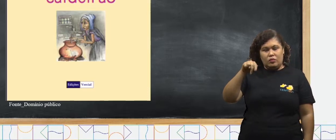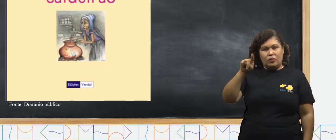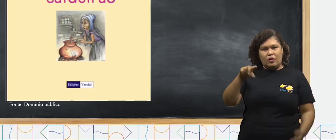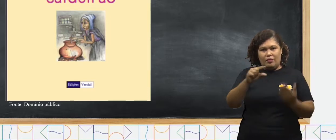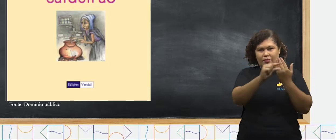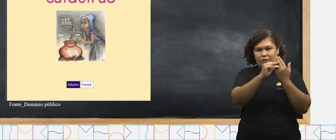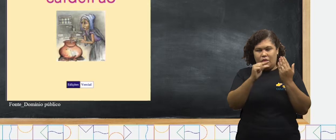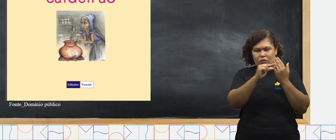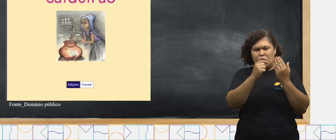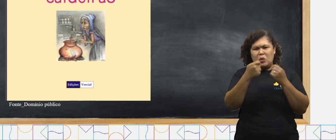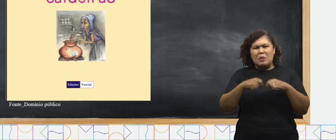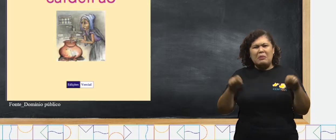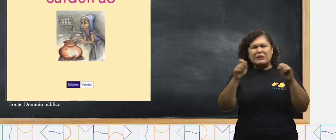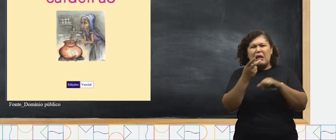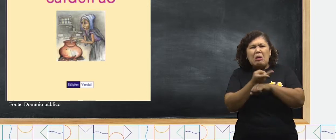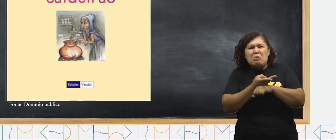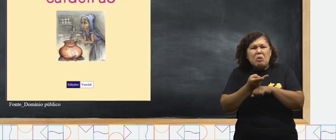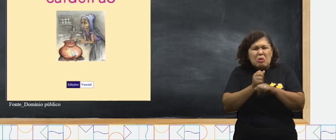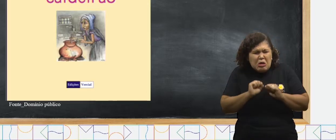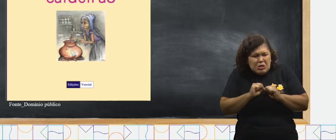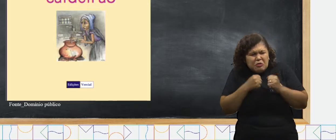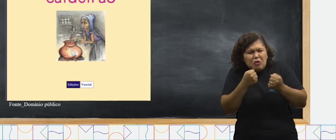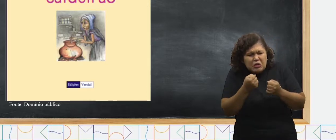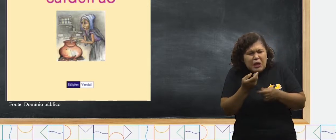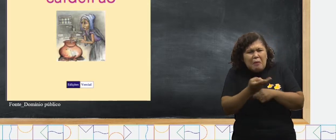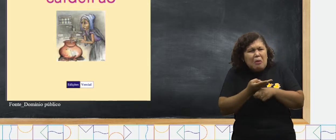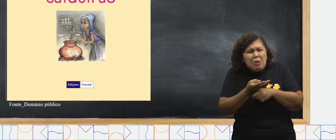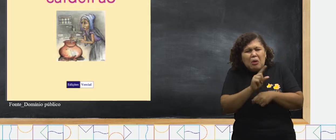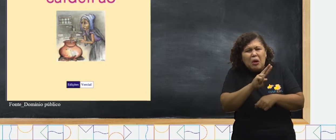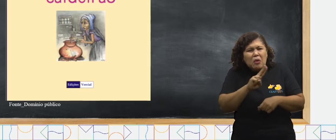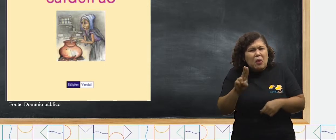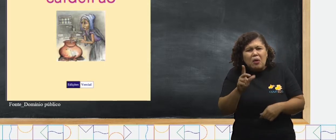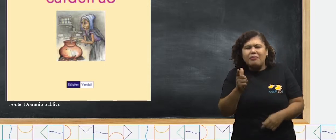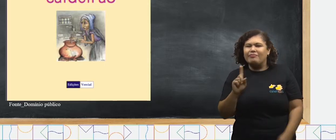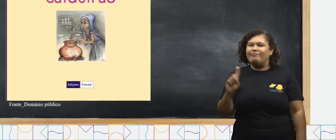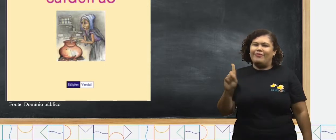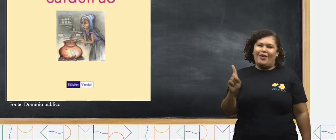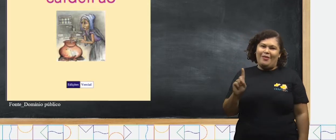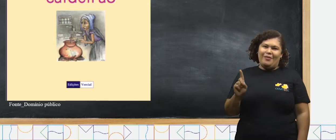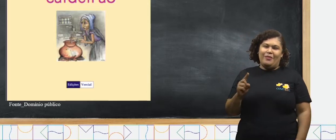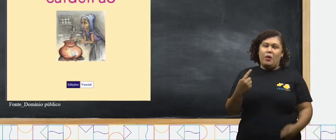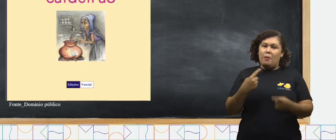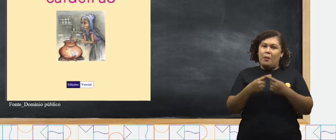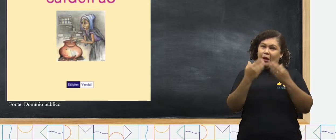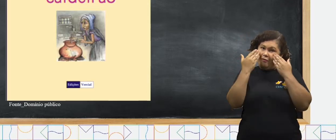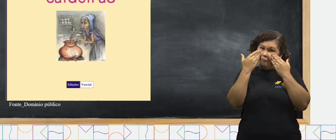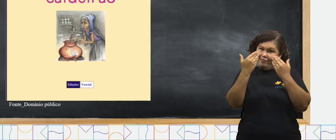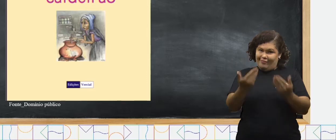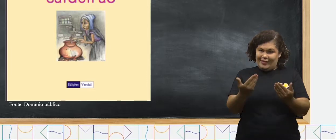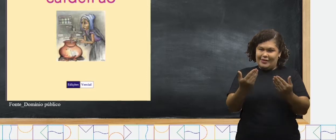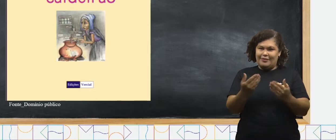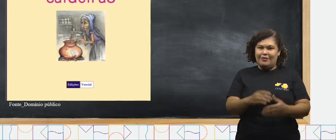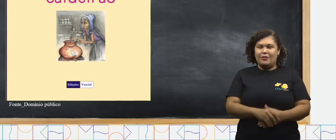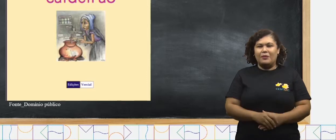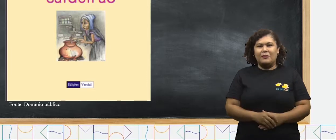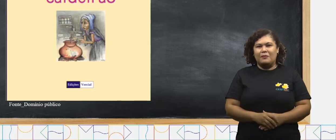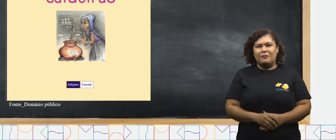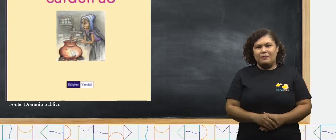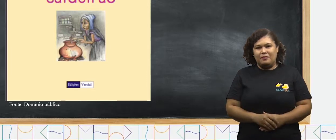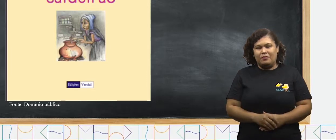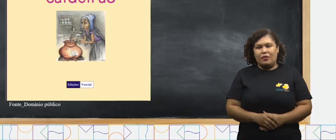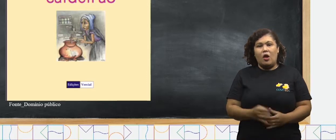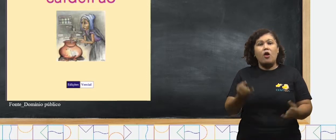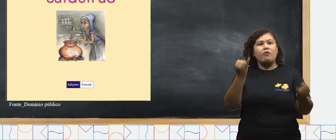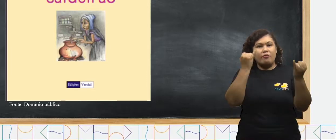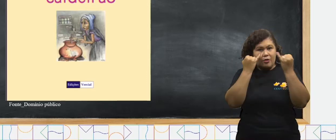precisa ler nas entrelinhas ou esforçar-se muito para obter esta informação. Ela está visível, ou seja,